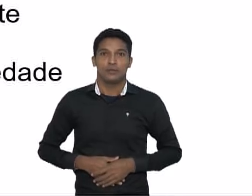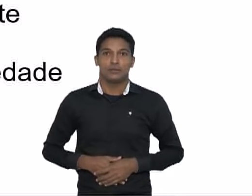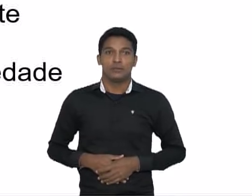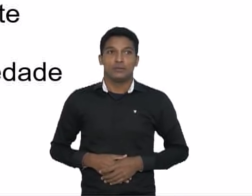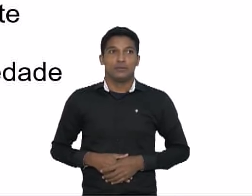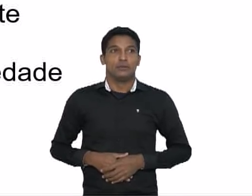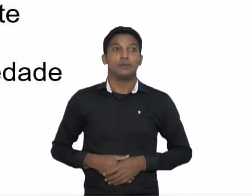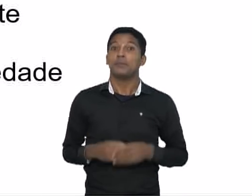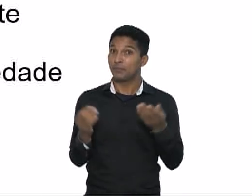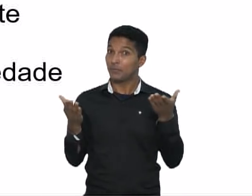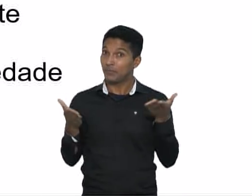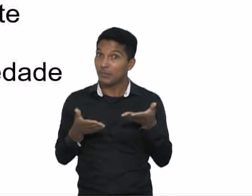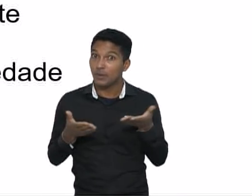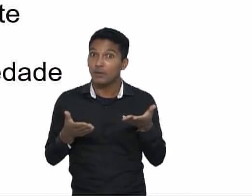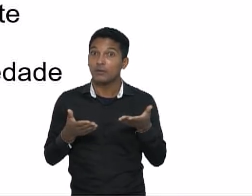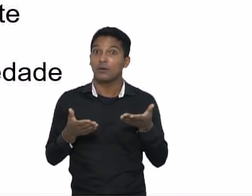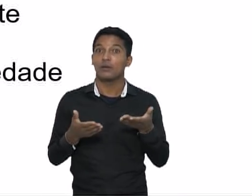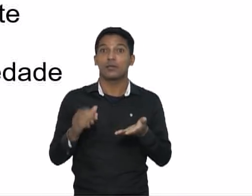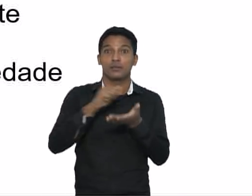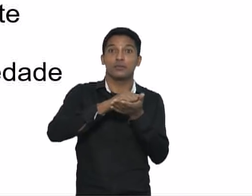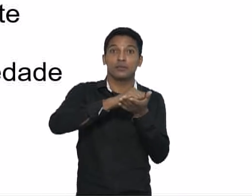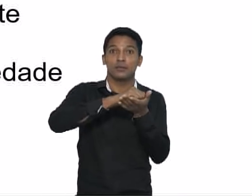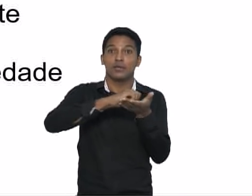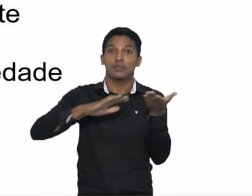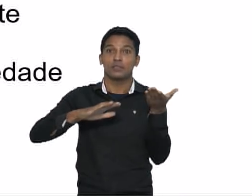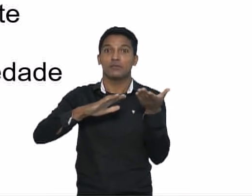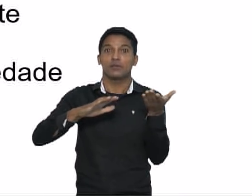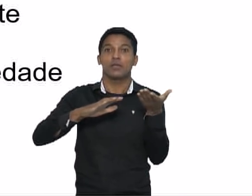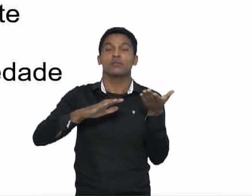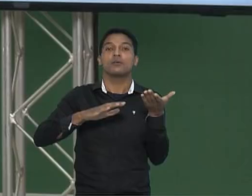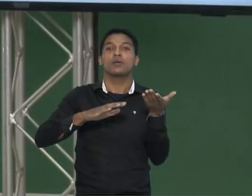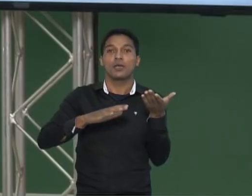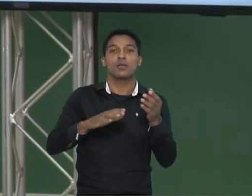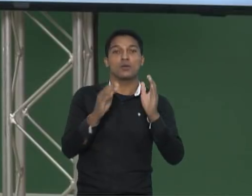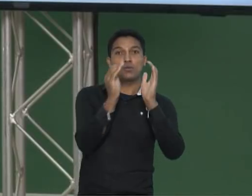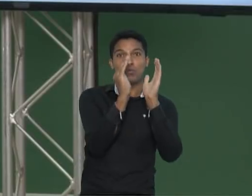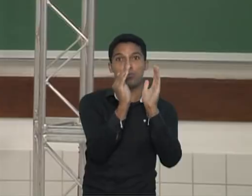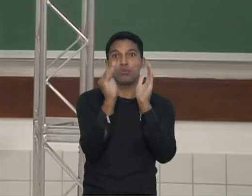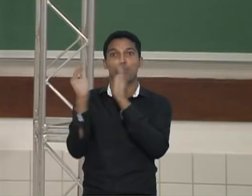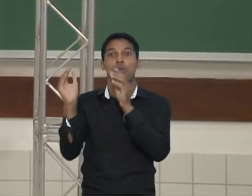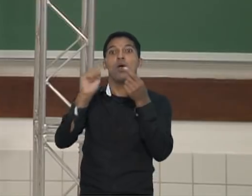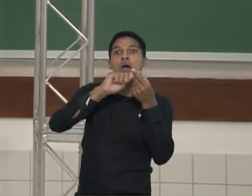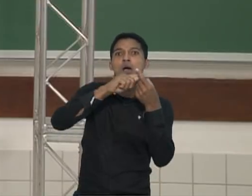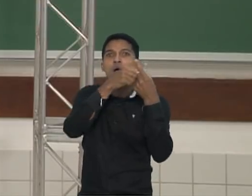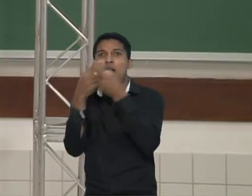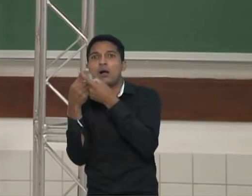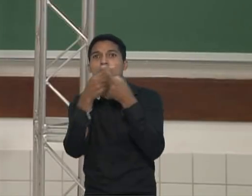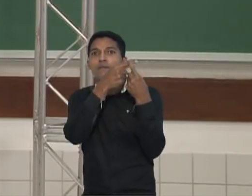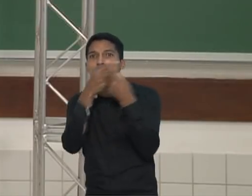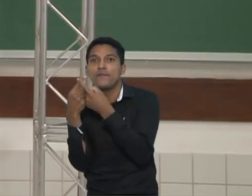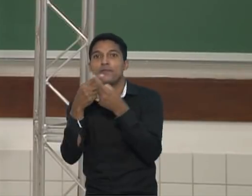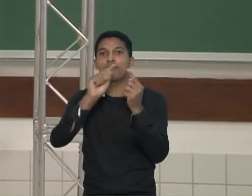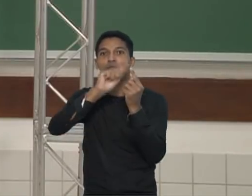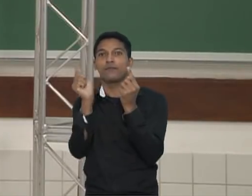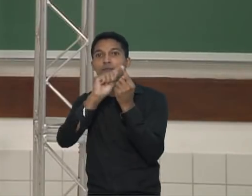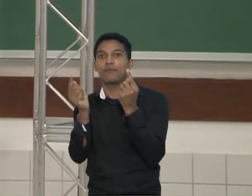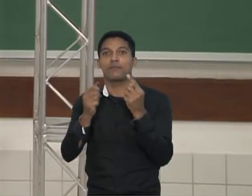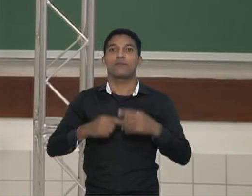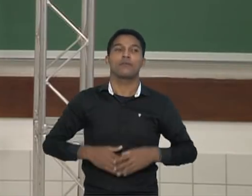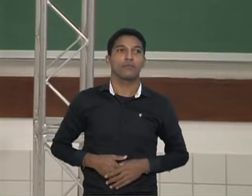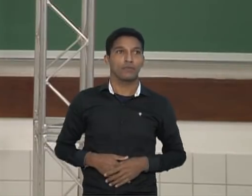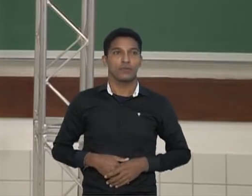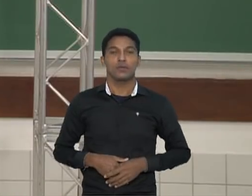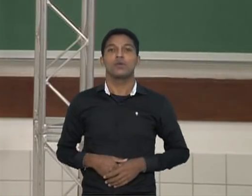Bom, e agora vamos para o exercício de propriedade distributiva, certo? Então, na propriedade distributiva agora,